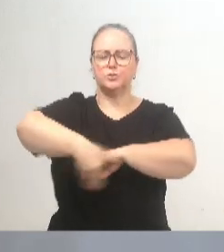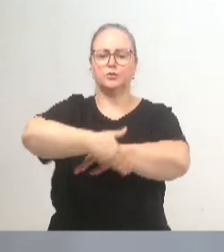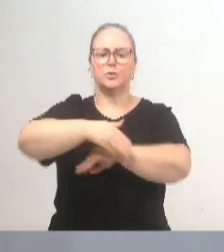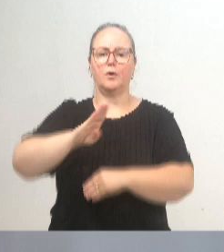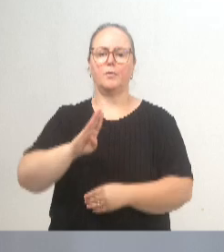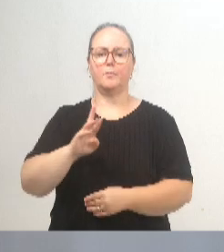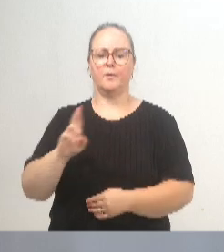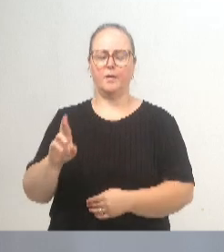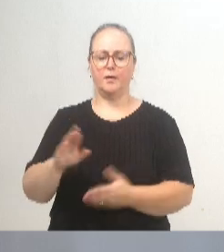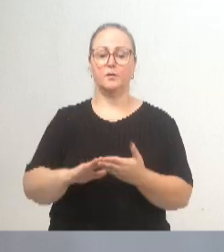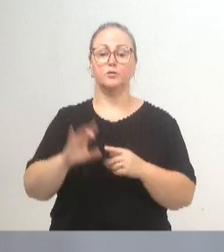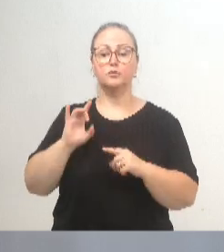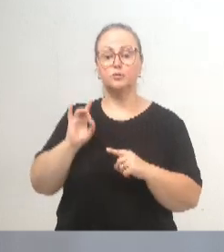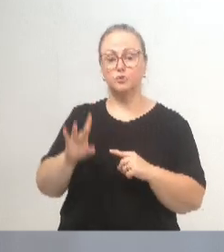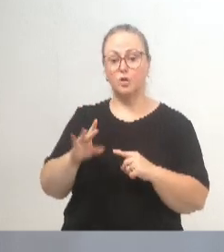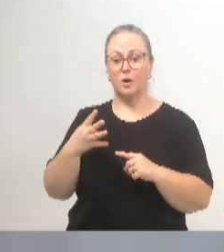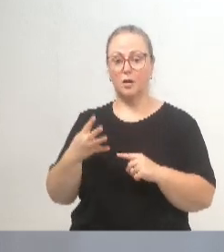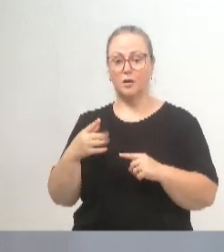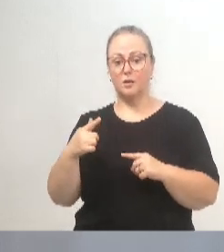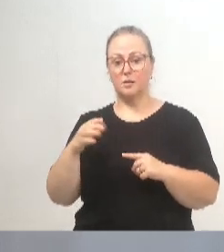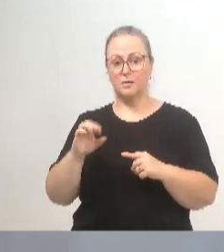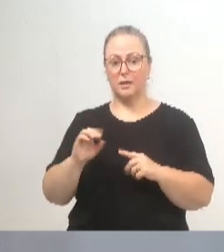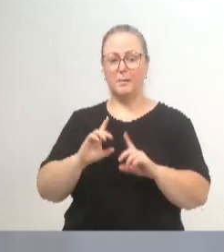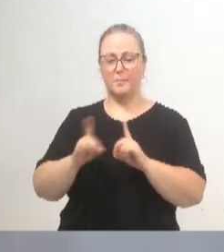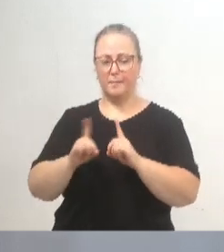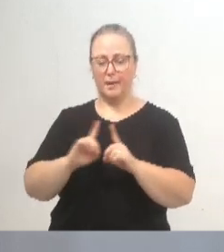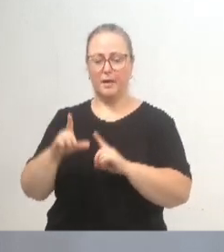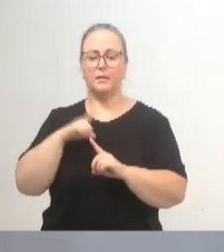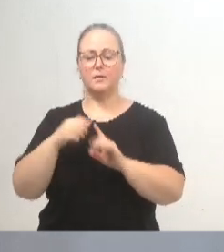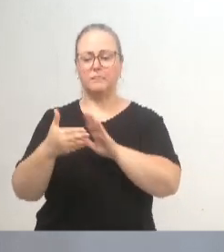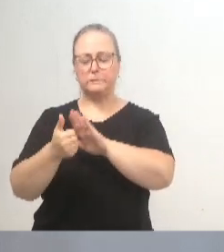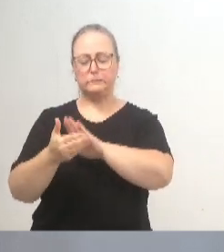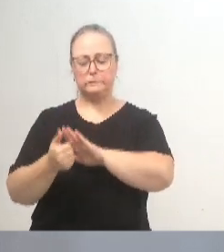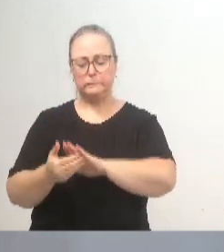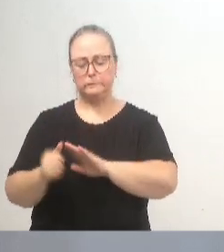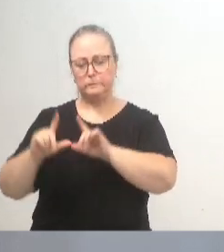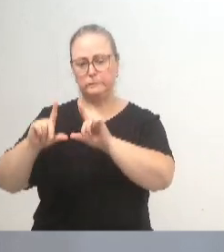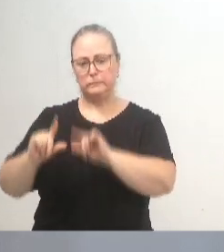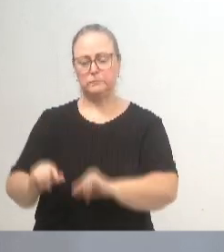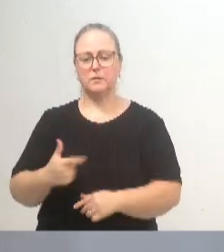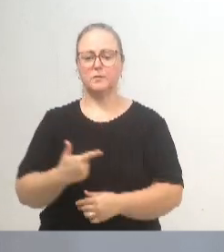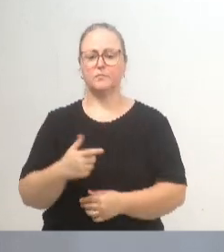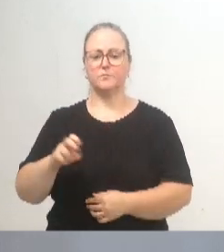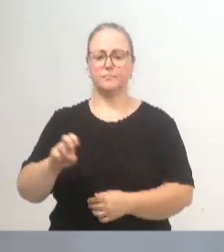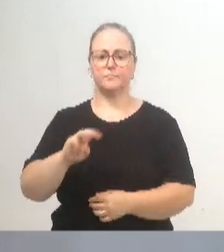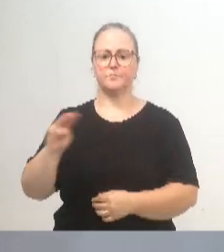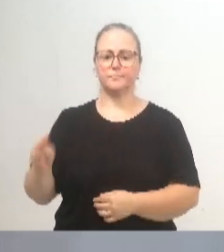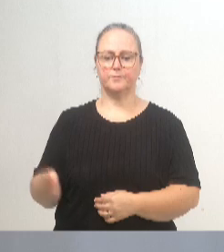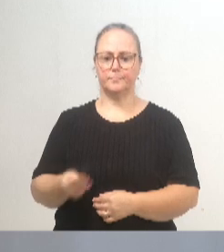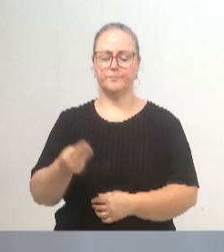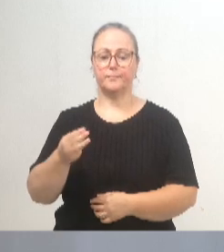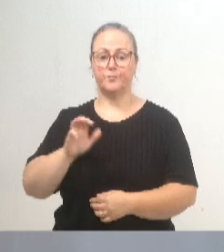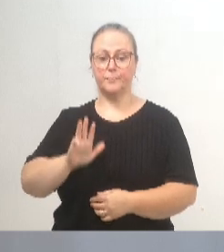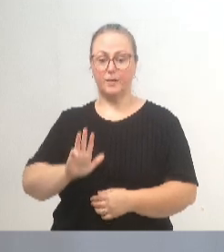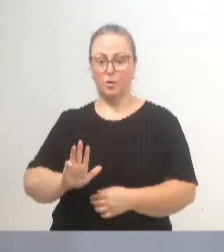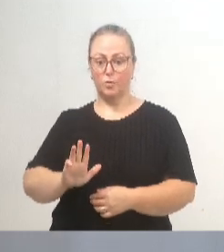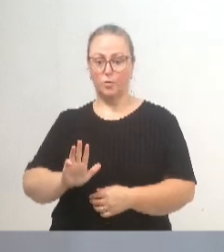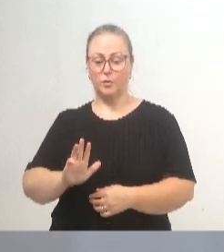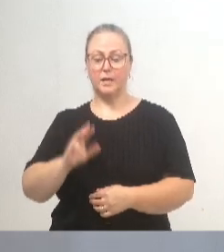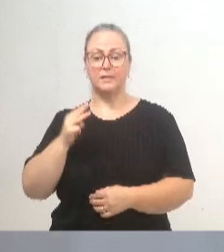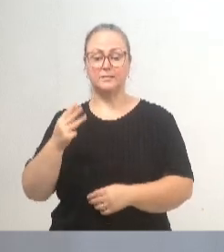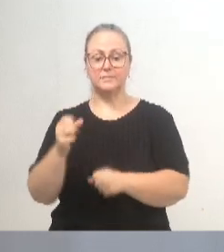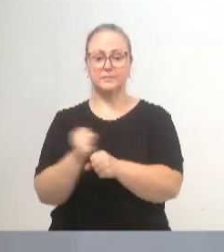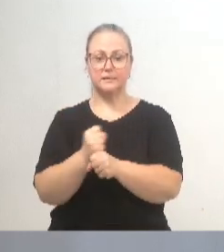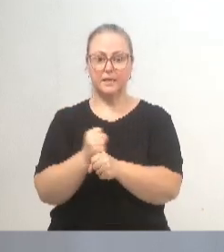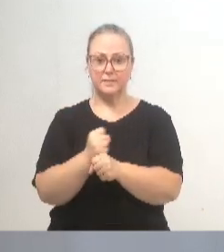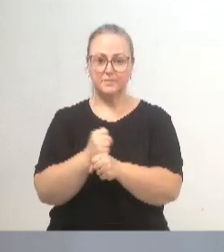Só 470 teve retirada de recurso de 25 milhões de reais. O presidente Lula, em 3 anos, 3 bilhões de